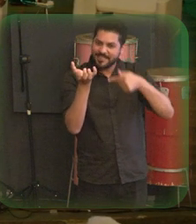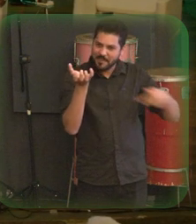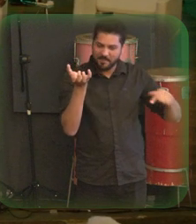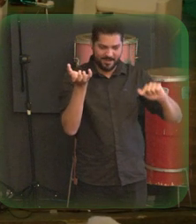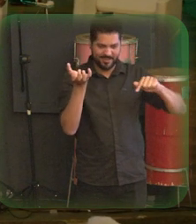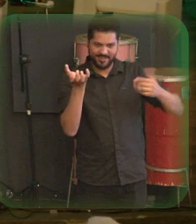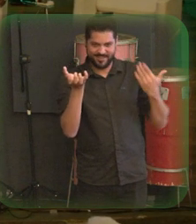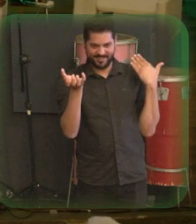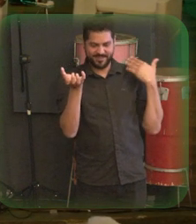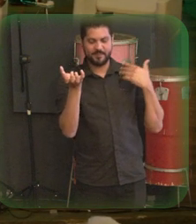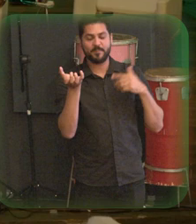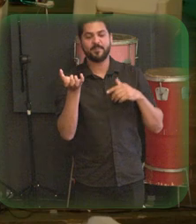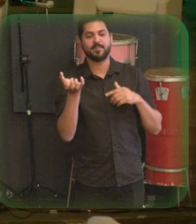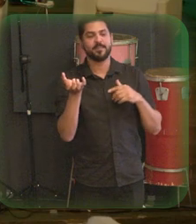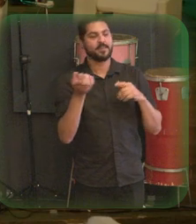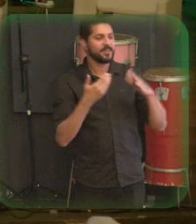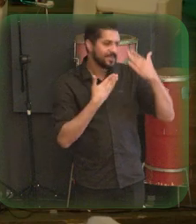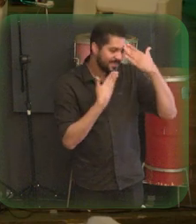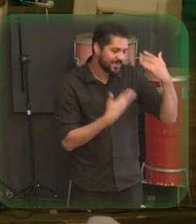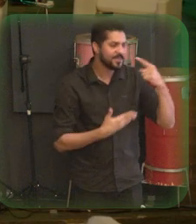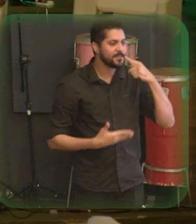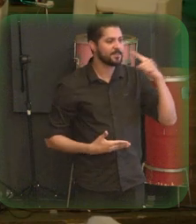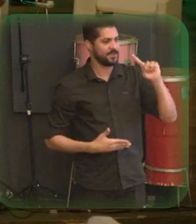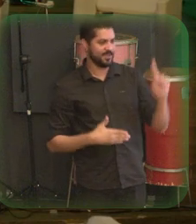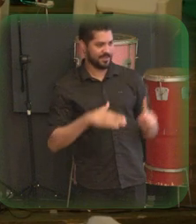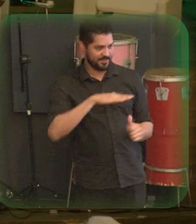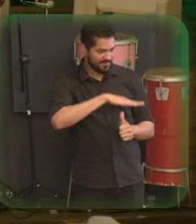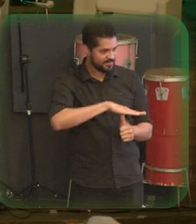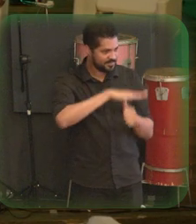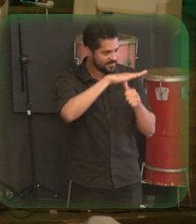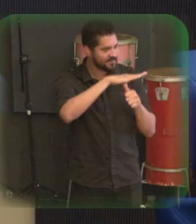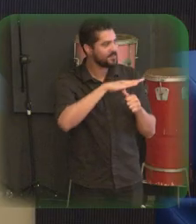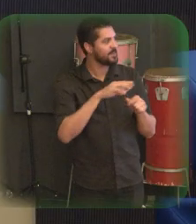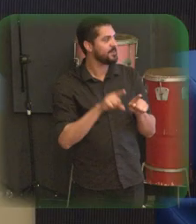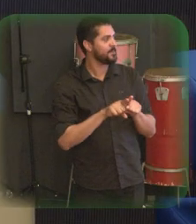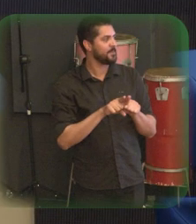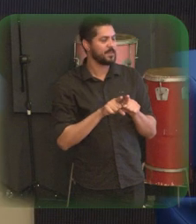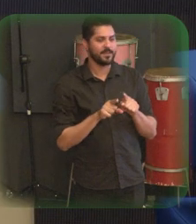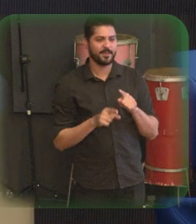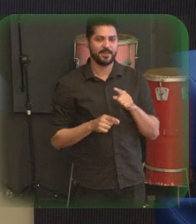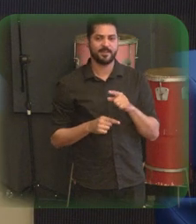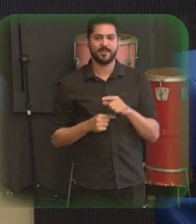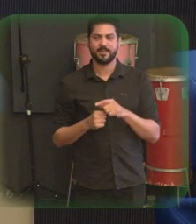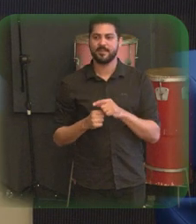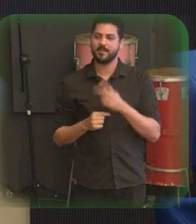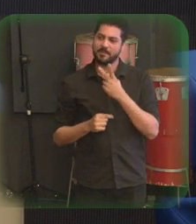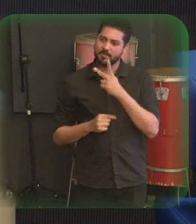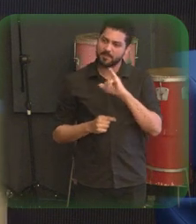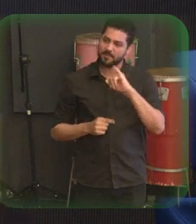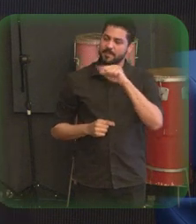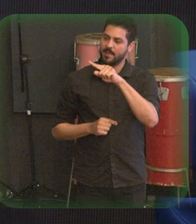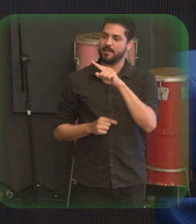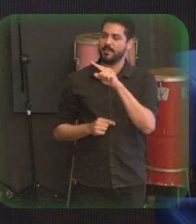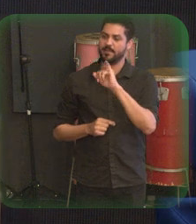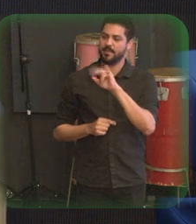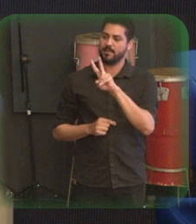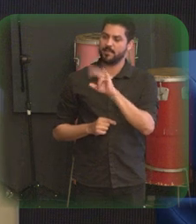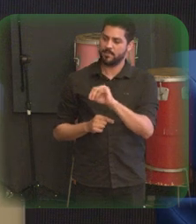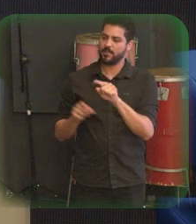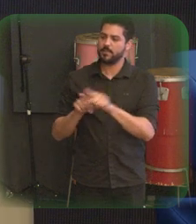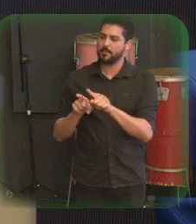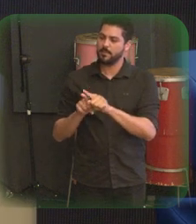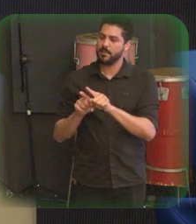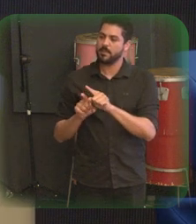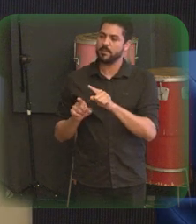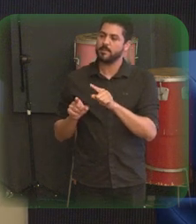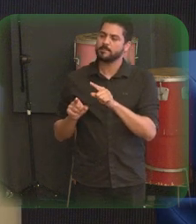Agradecer ao reitor Zé Carlos, cumprimentar o mestre Ivo, pai Ivo, dizer a alegria de compartilhar essa